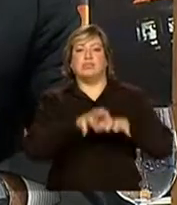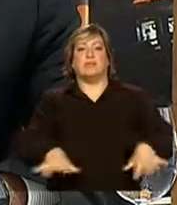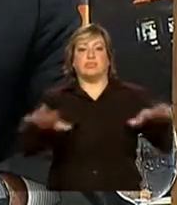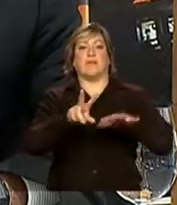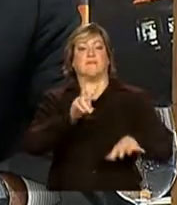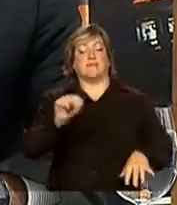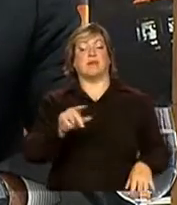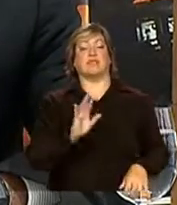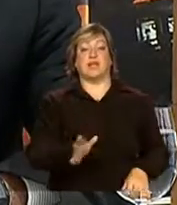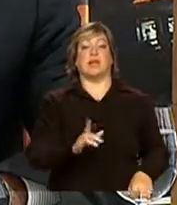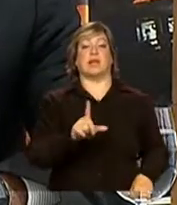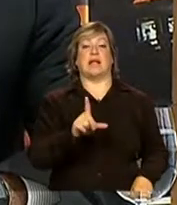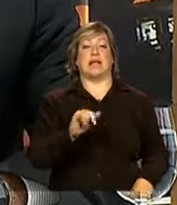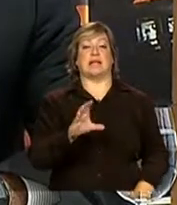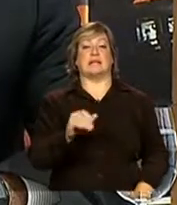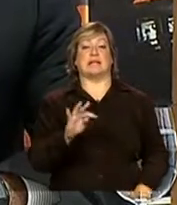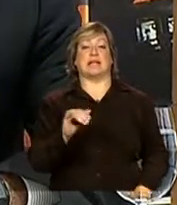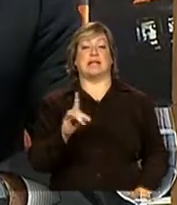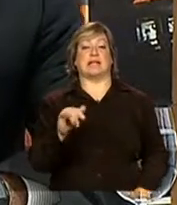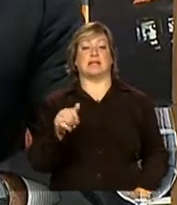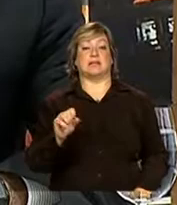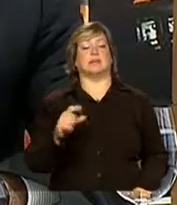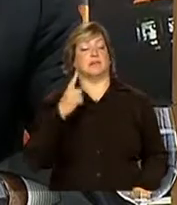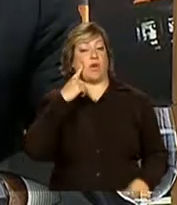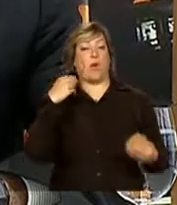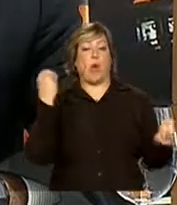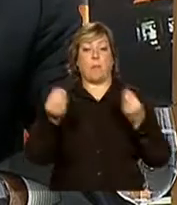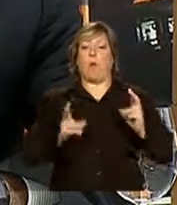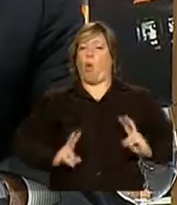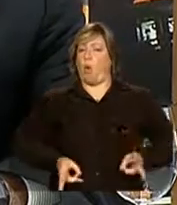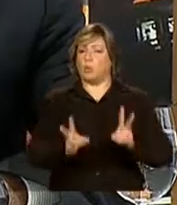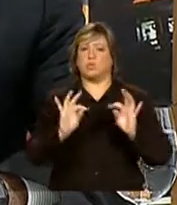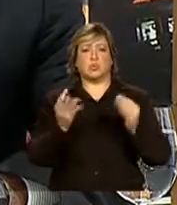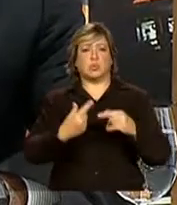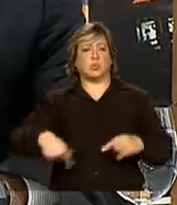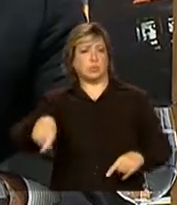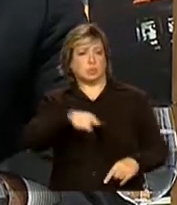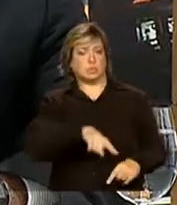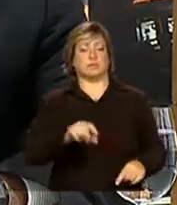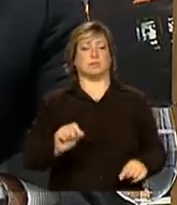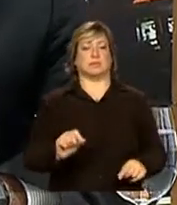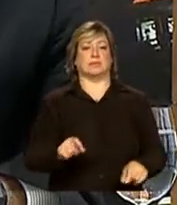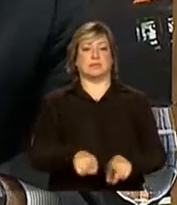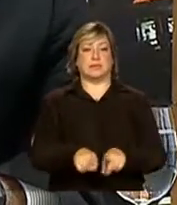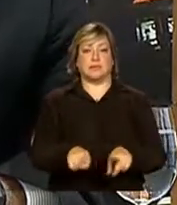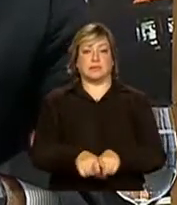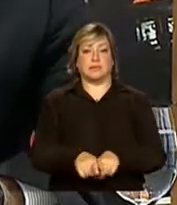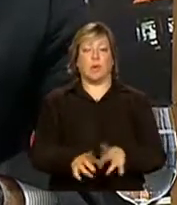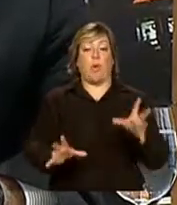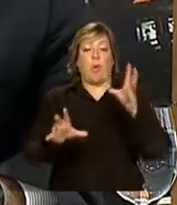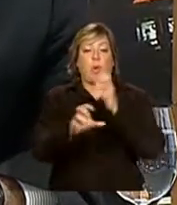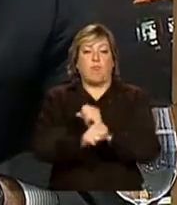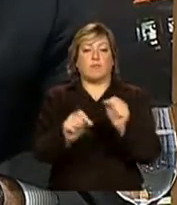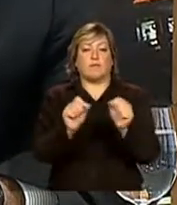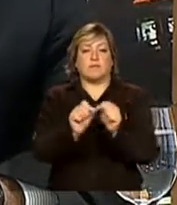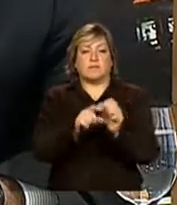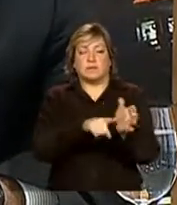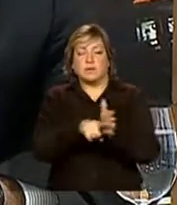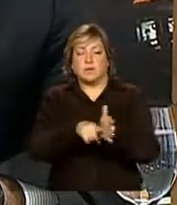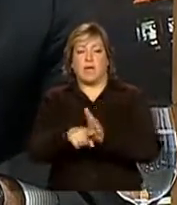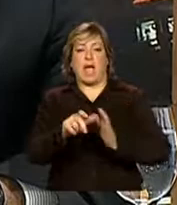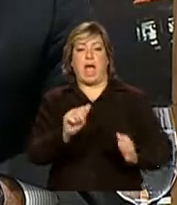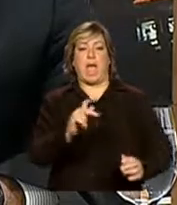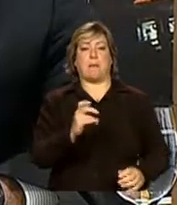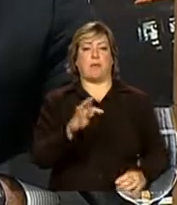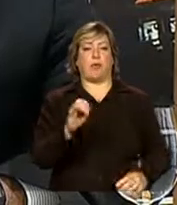isso, porque faz parte do contrato, não tinha como absorver isso para a tarifa. Então, vão continuar tudo isso e lá facharemos toda essa conta é fechada de um aporte